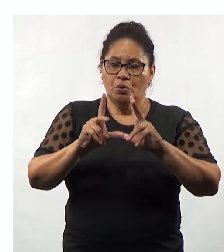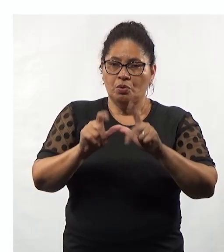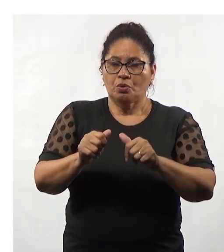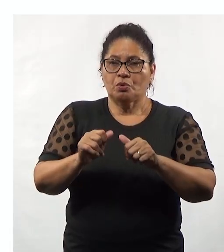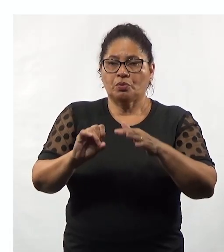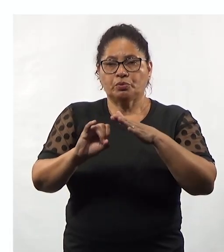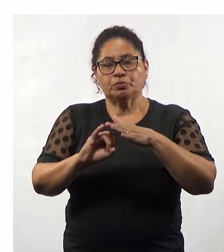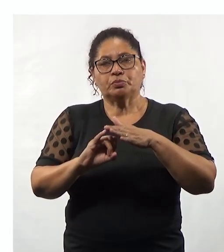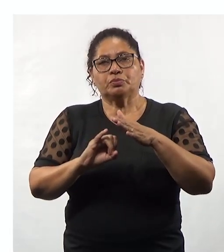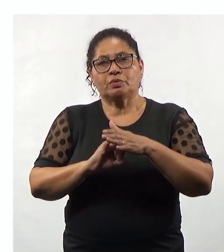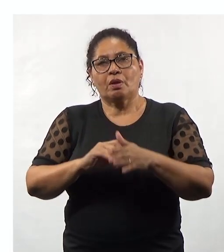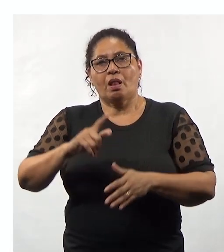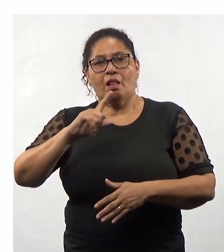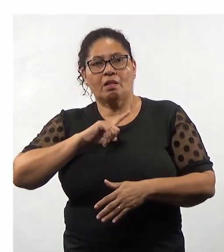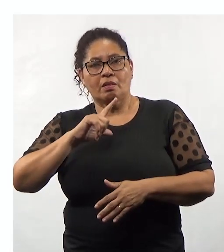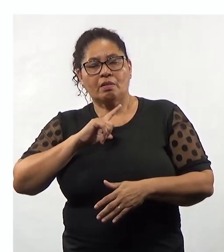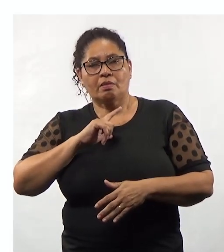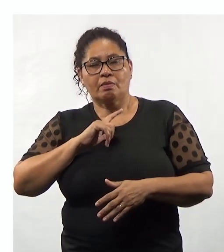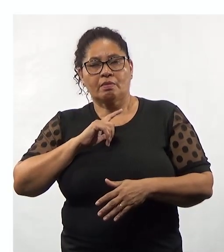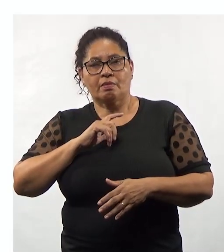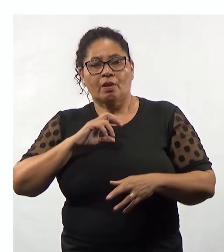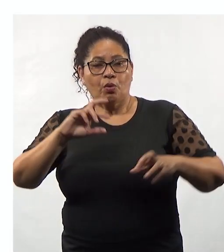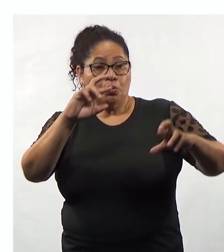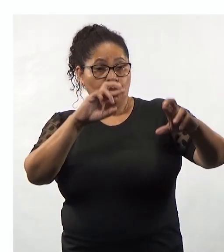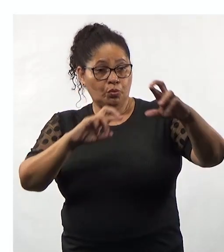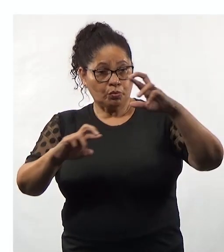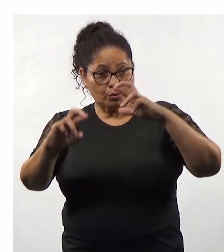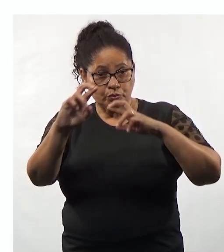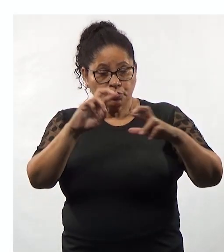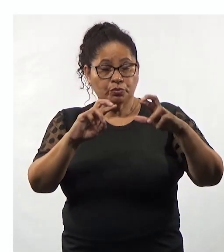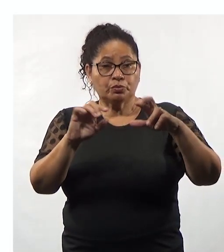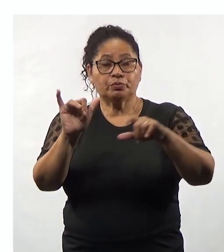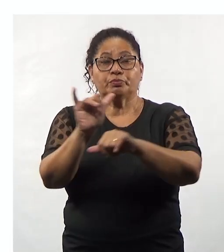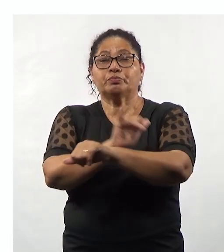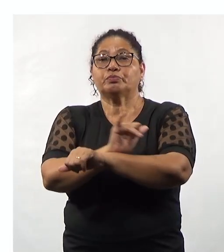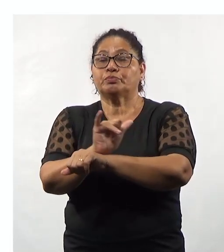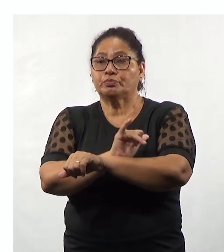instituição ela tem uma visão estratégica, ela tem